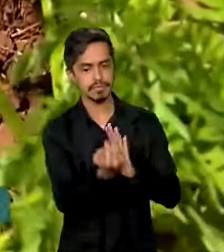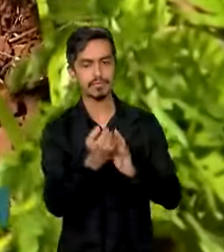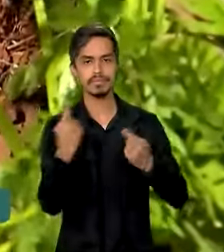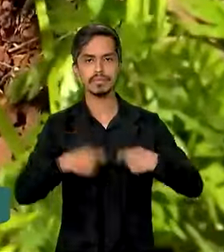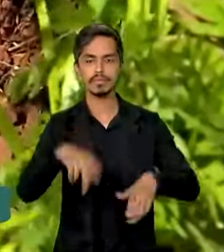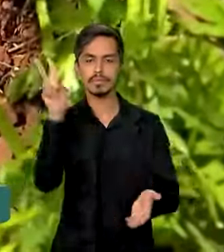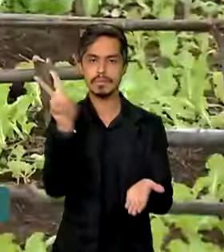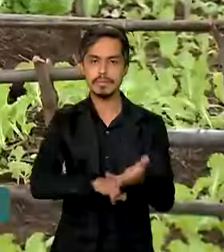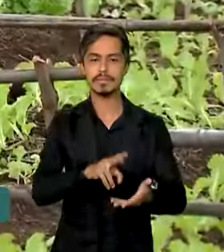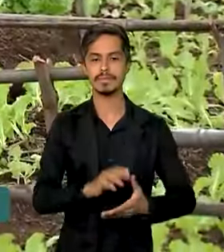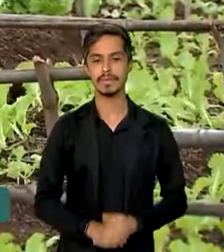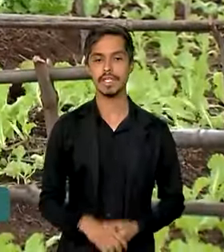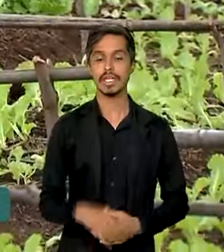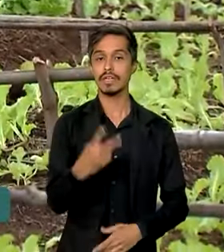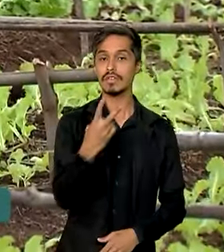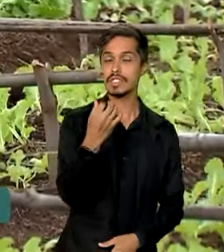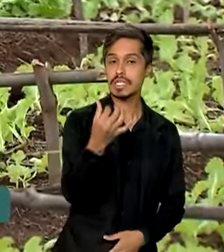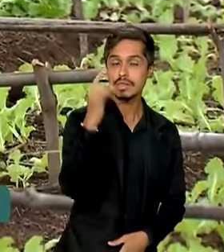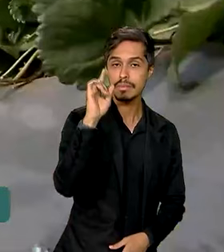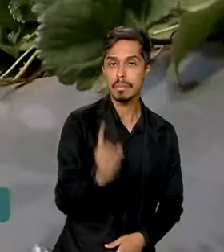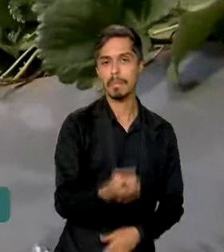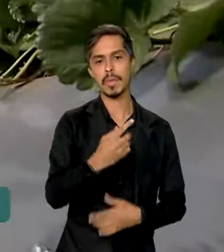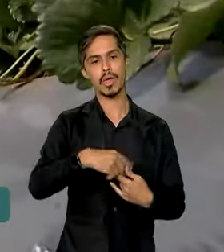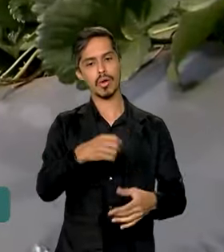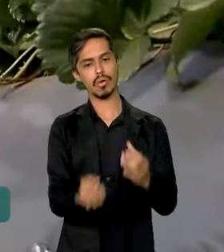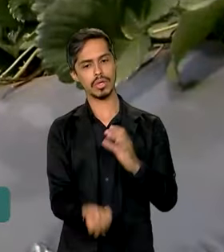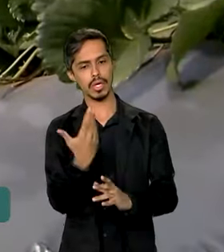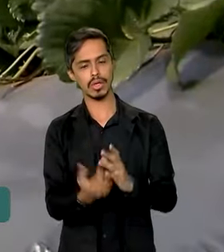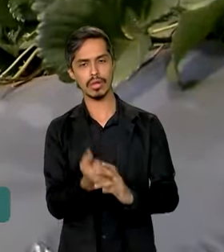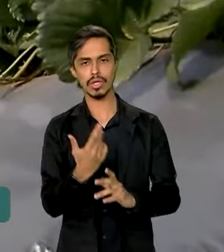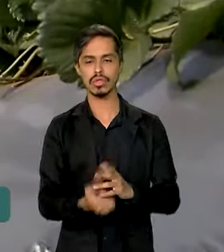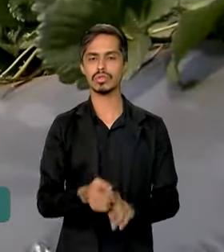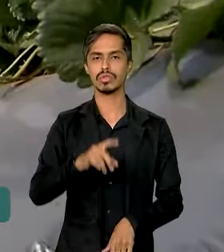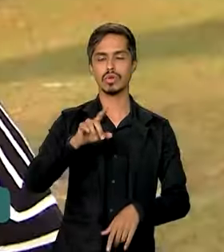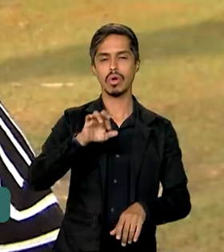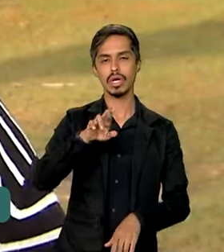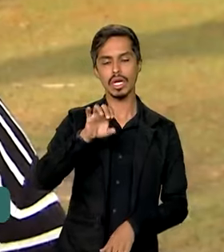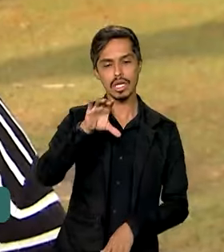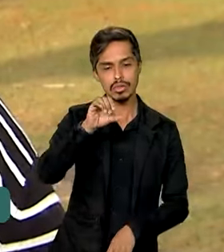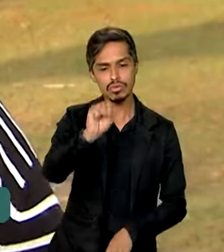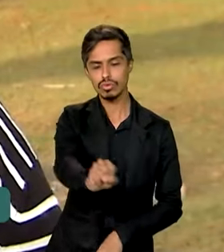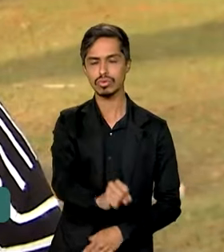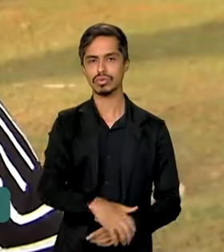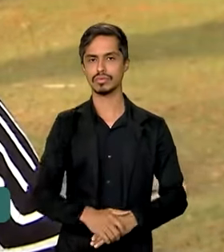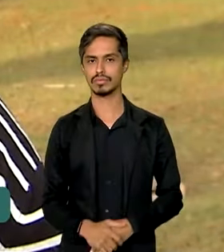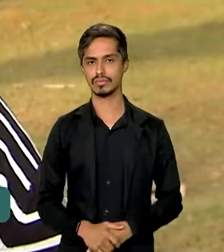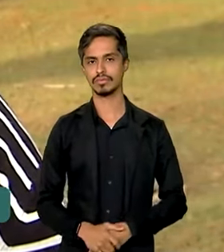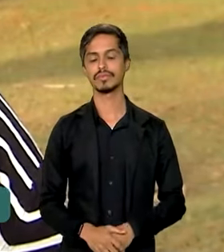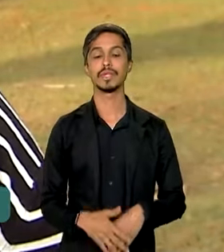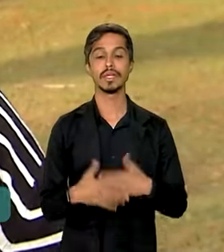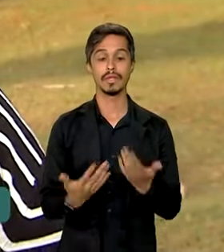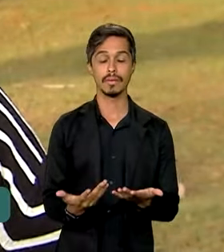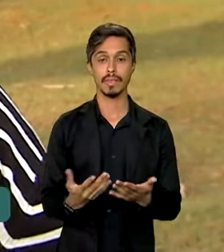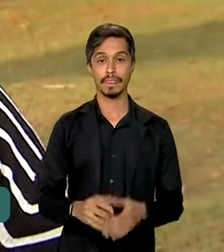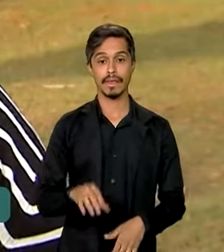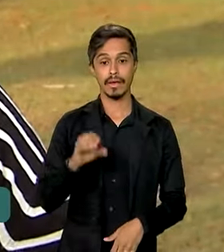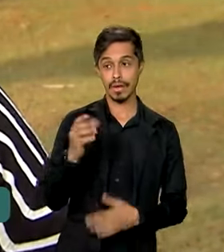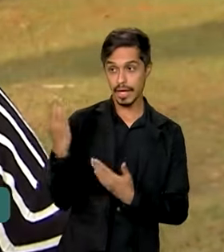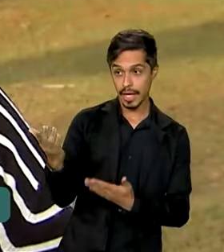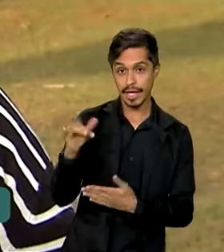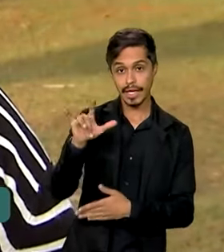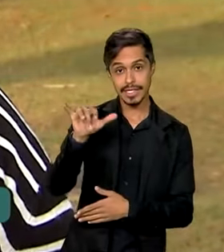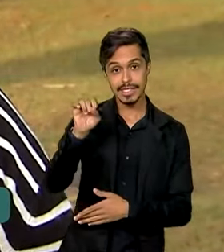26 mil produtores estão no Cadastro Nacional de Produtores Orgânicos. Produtores como a dona Elisete, que